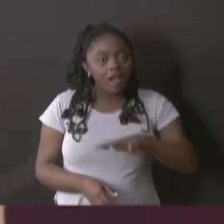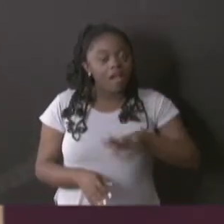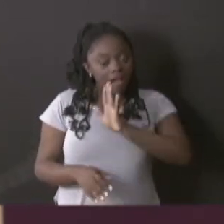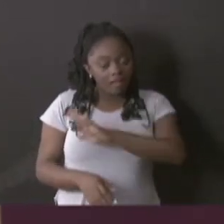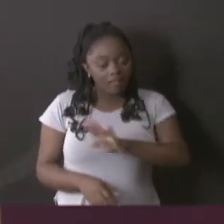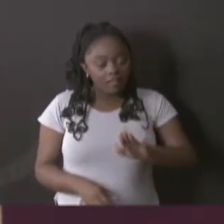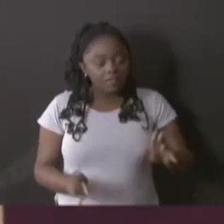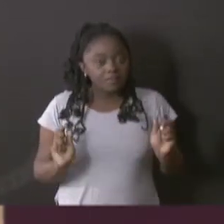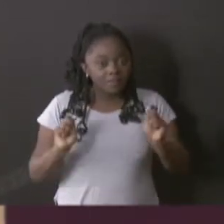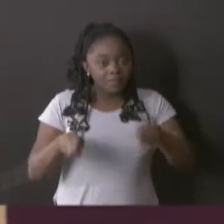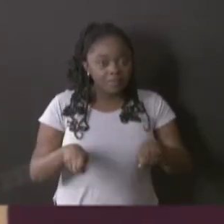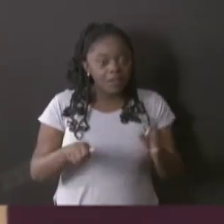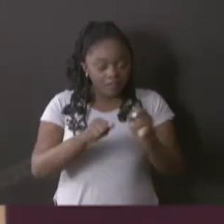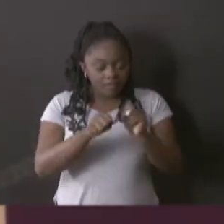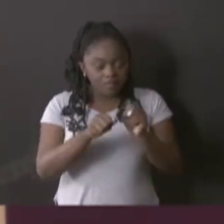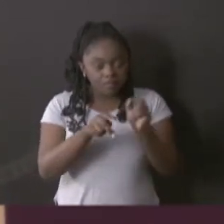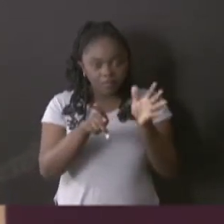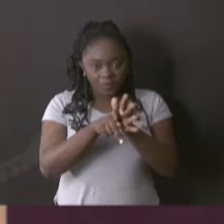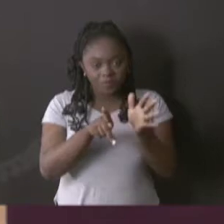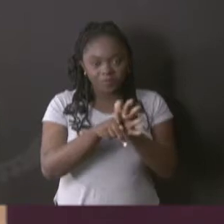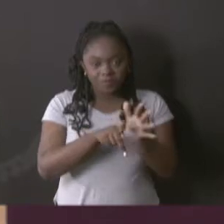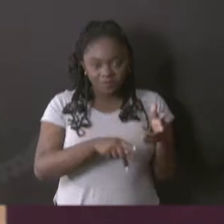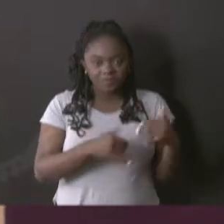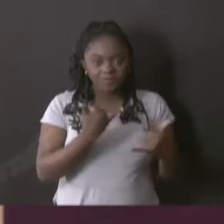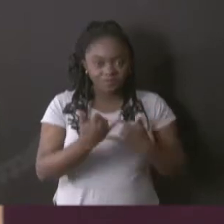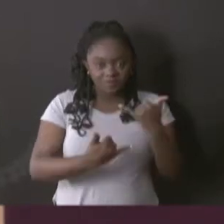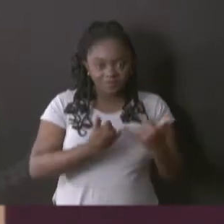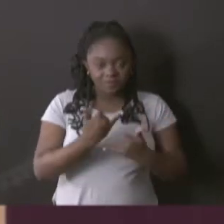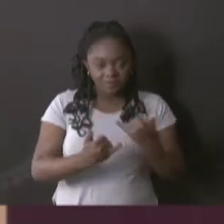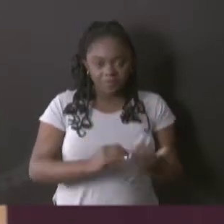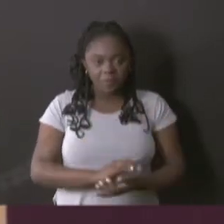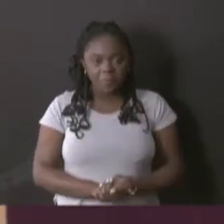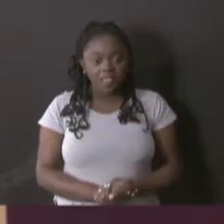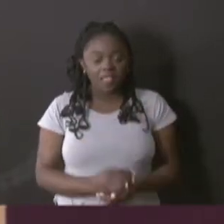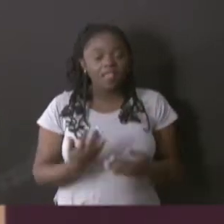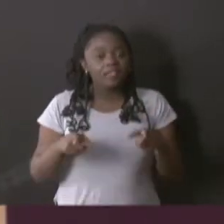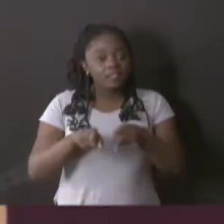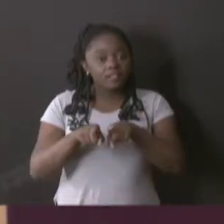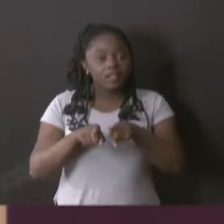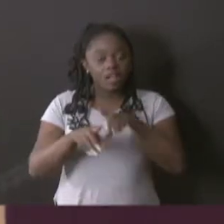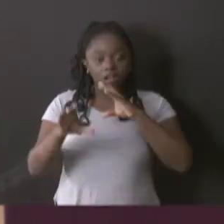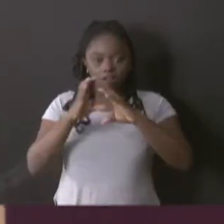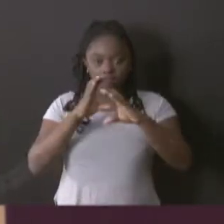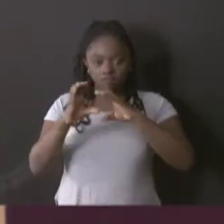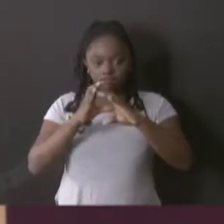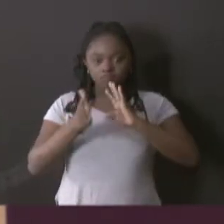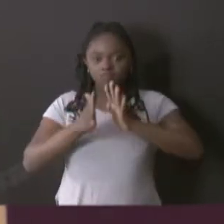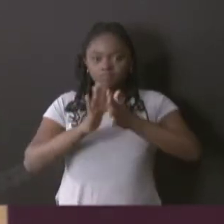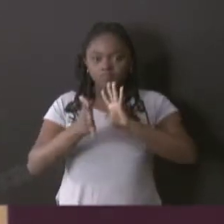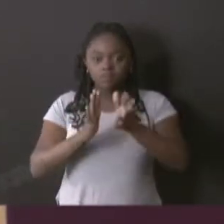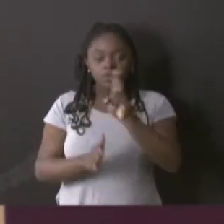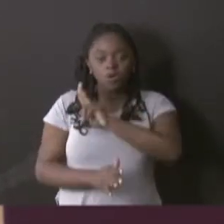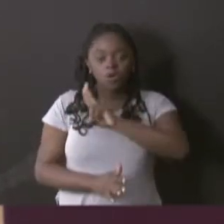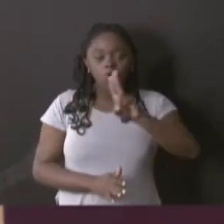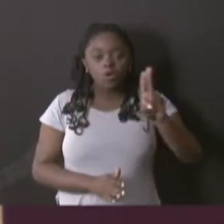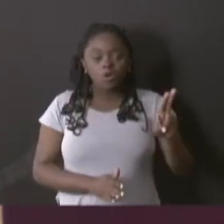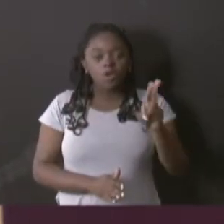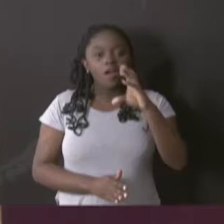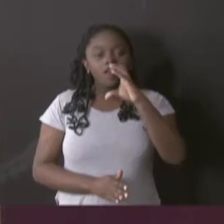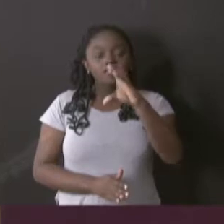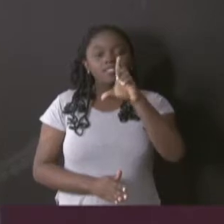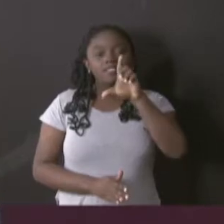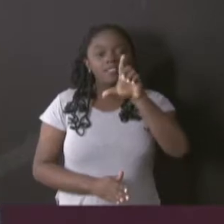o seu brinquedo. Então, é um jogo de tabuleiro. E tem uma parte na comunicação da Libras que a gente chama de